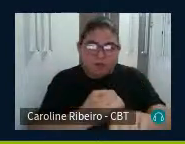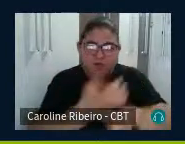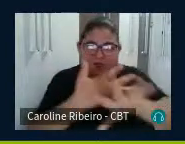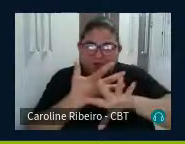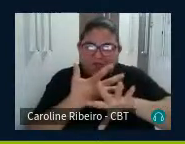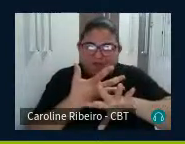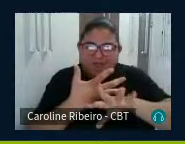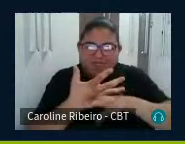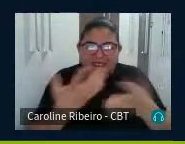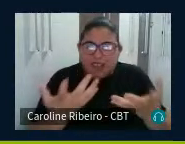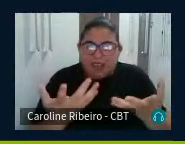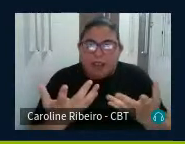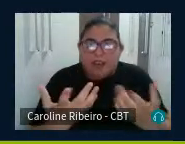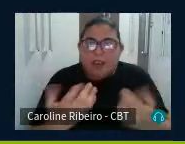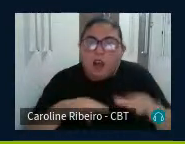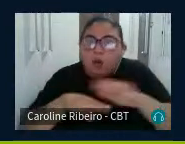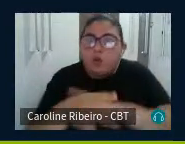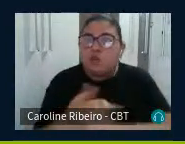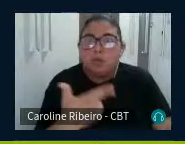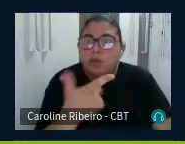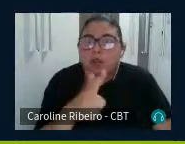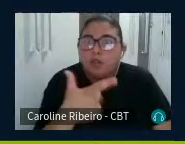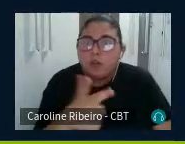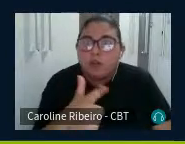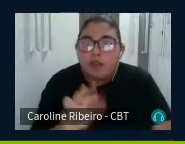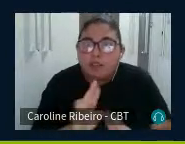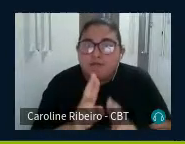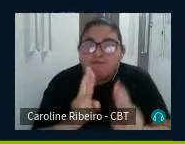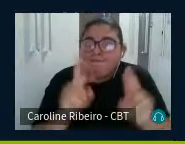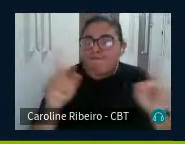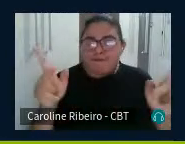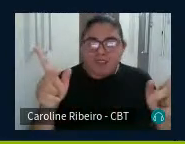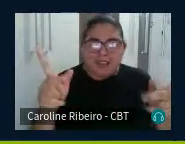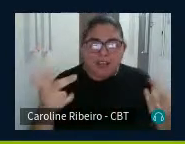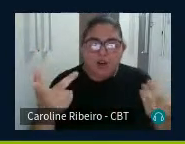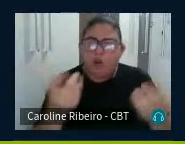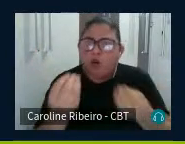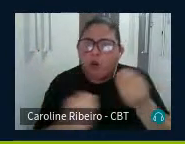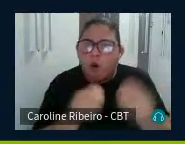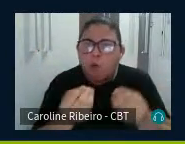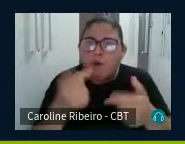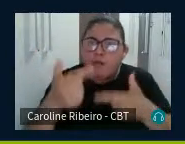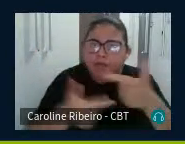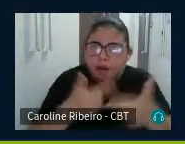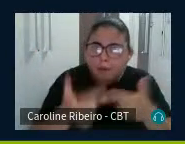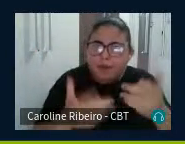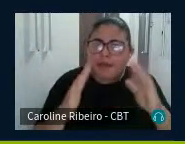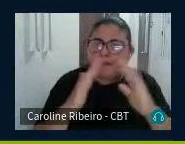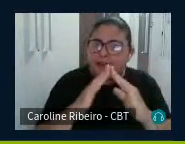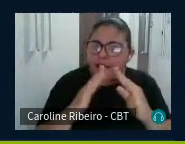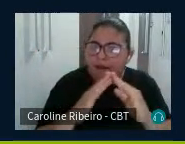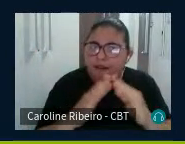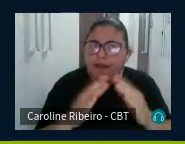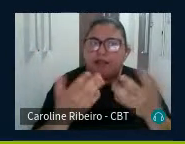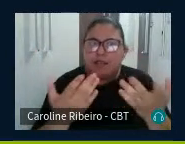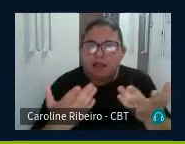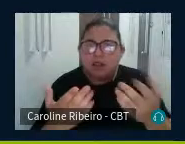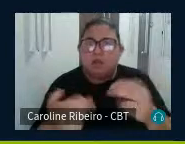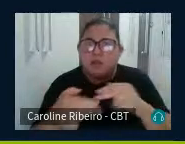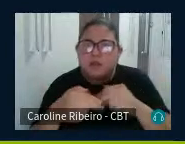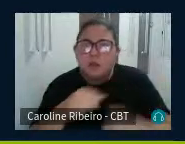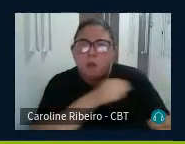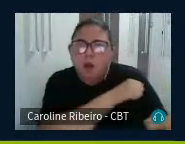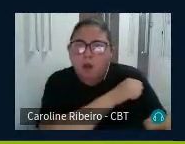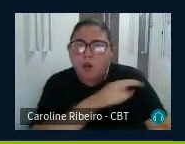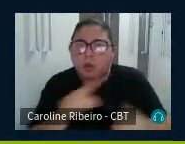Nós estamos, assim, numa situação que é você trabalhar em home office, né? Esse teletrabalho, o aluno